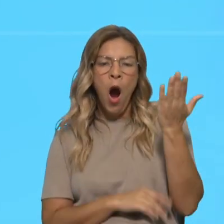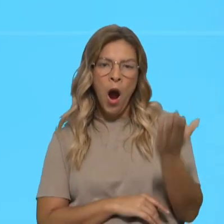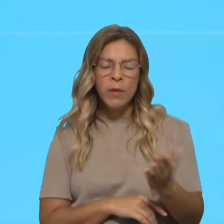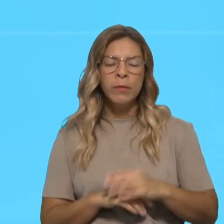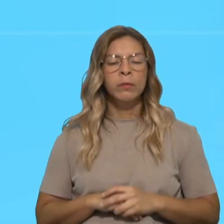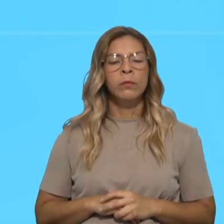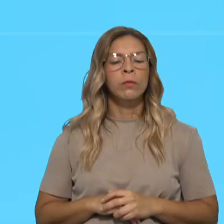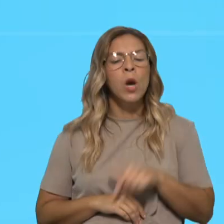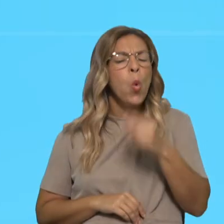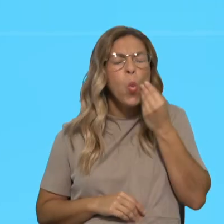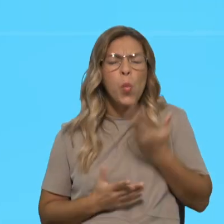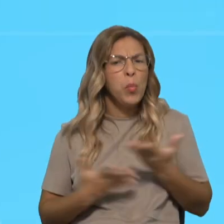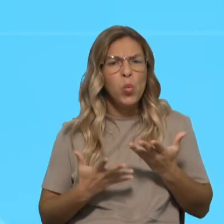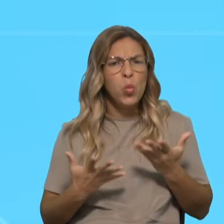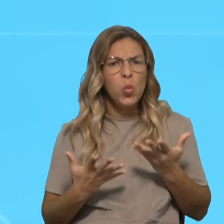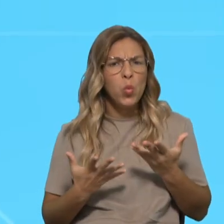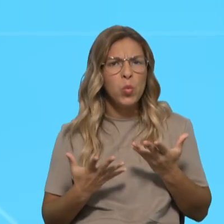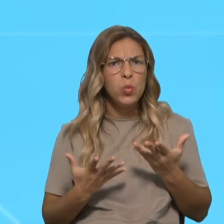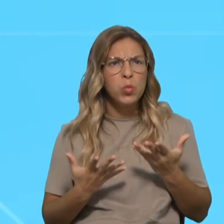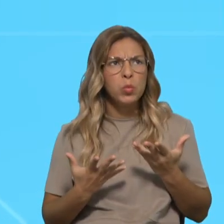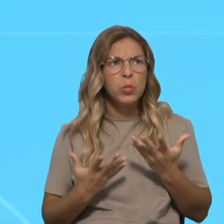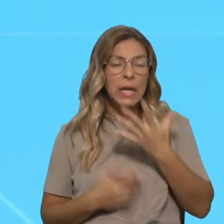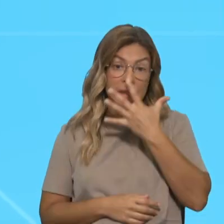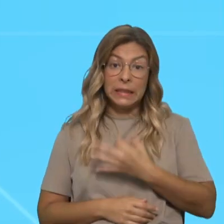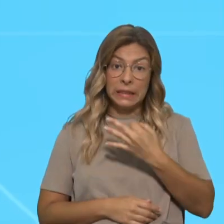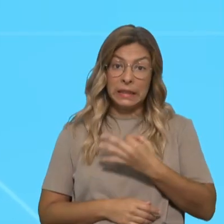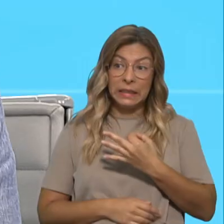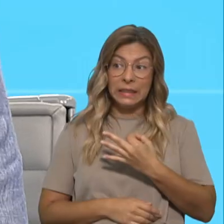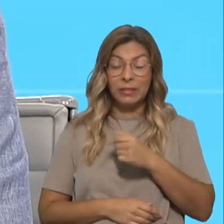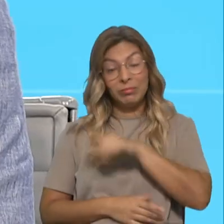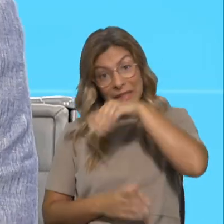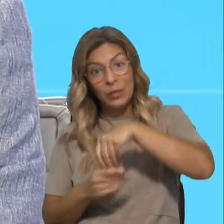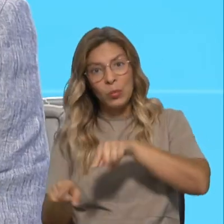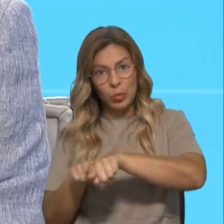Como é que é ser-se cristão na política?